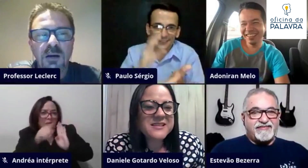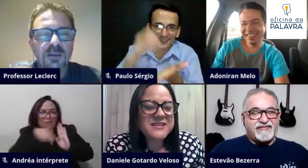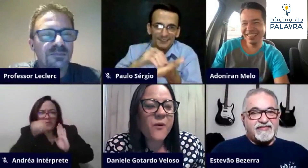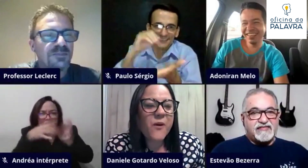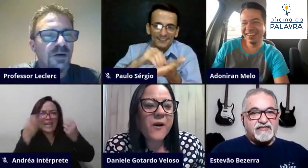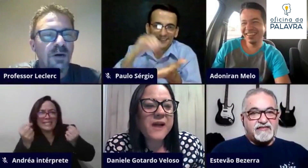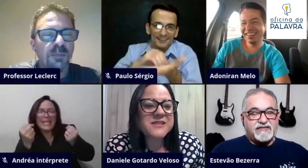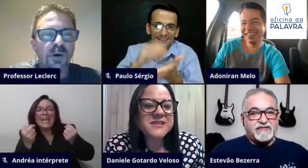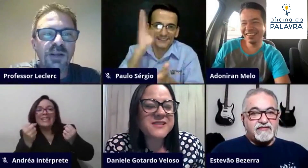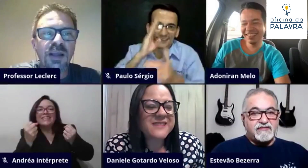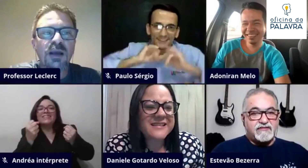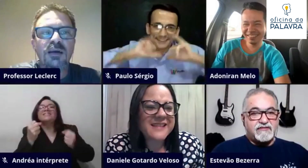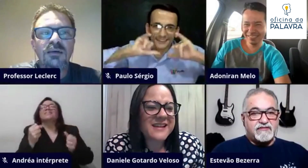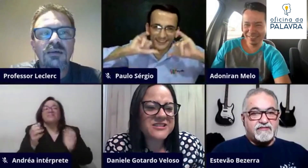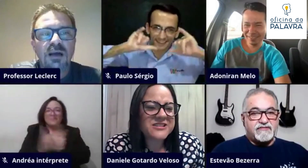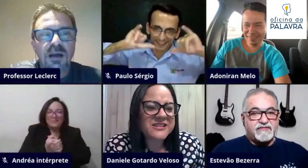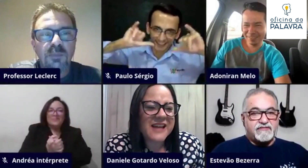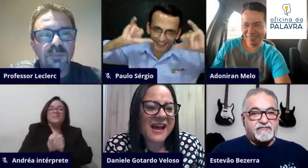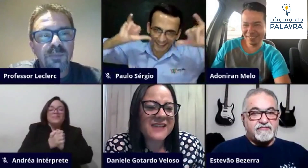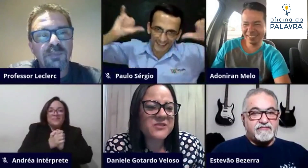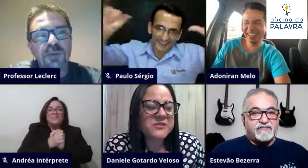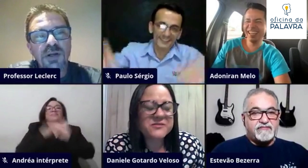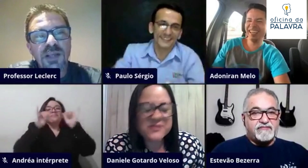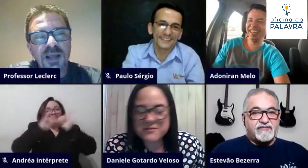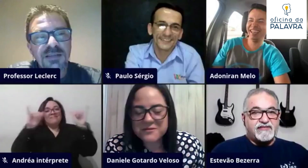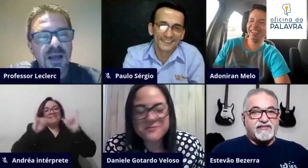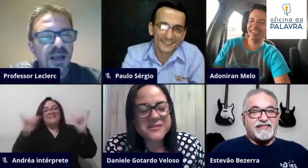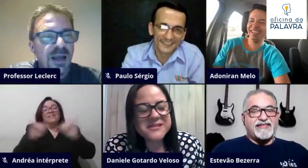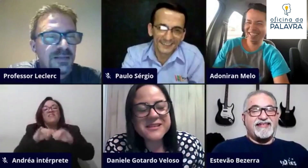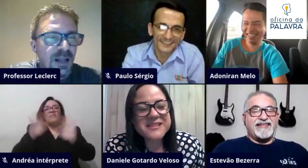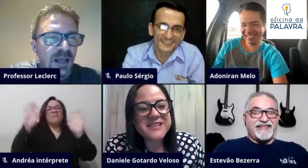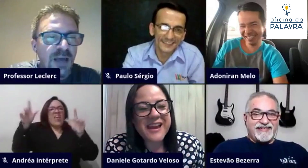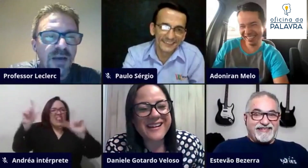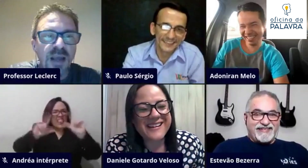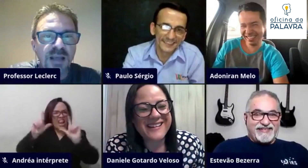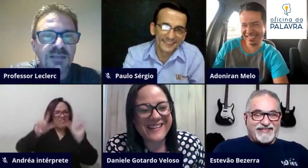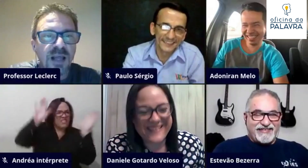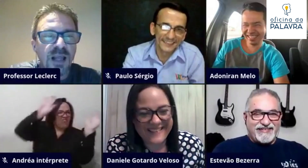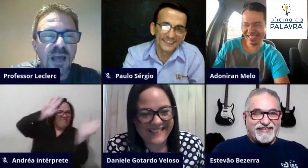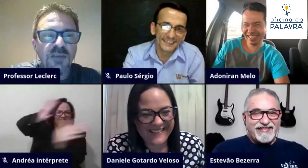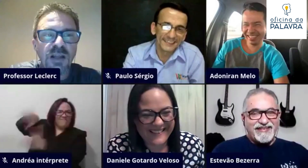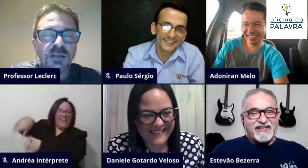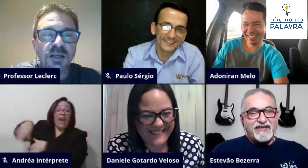Vamos deixar a sessão da tarde de lado e vamos...